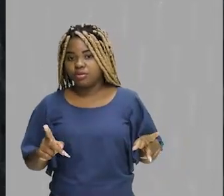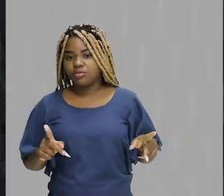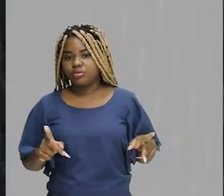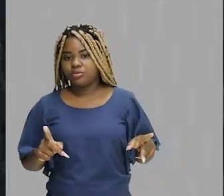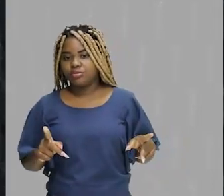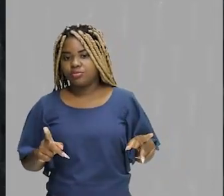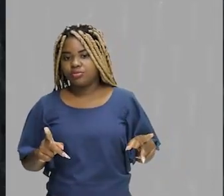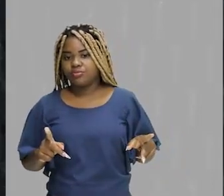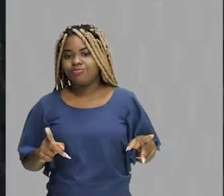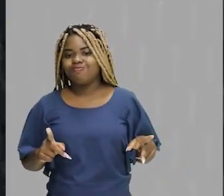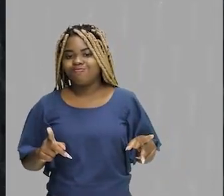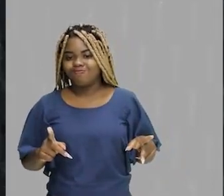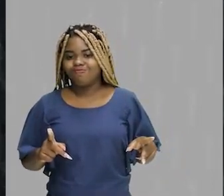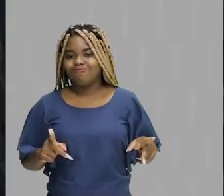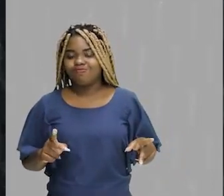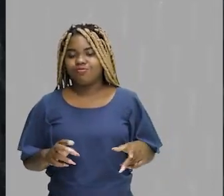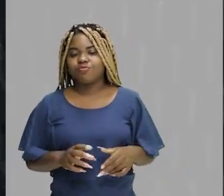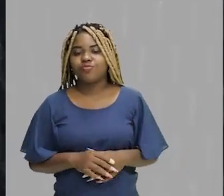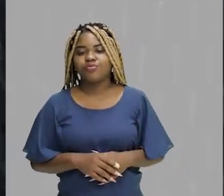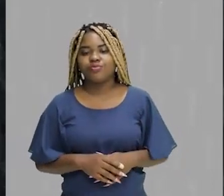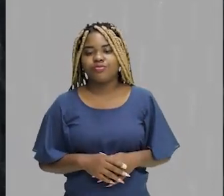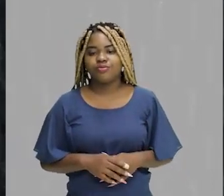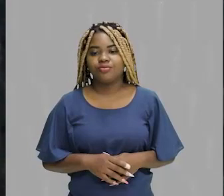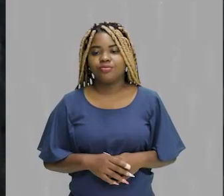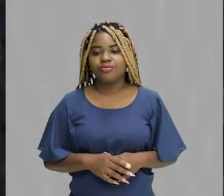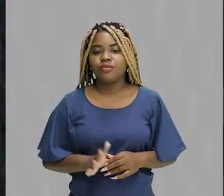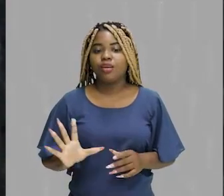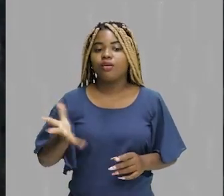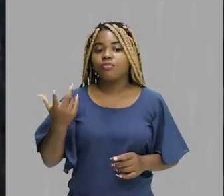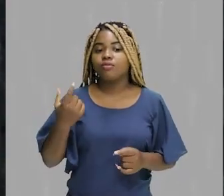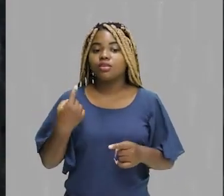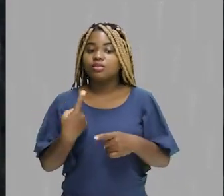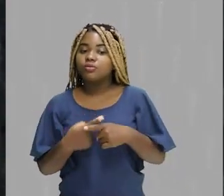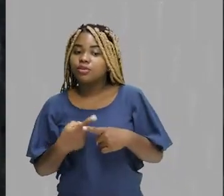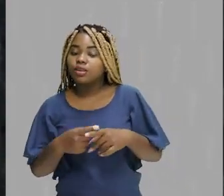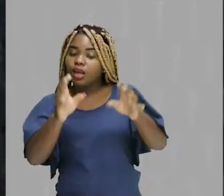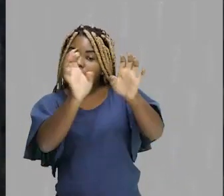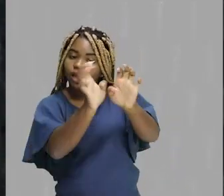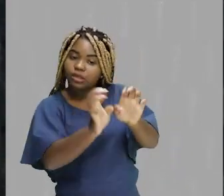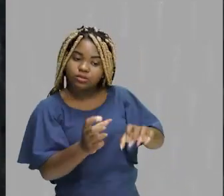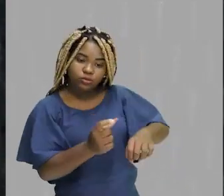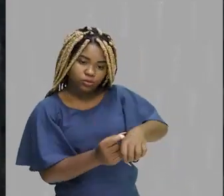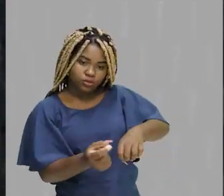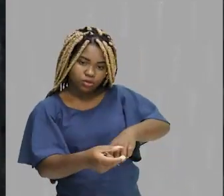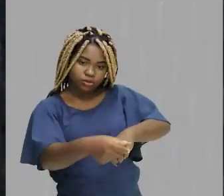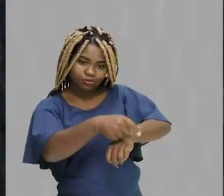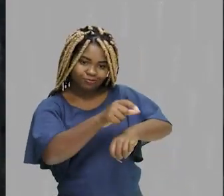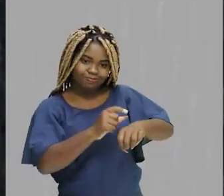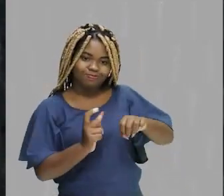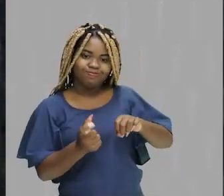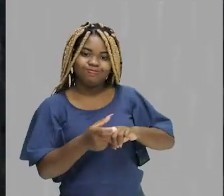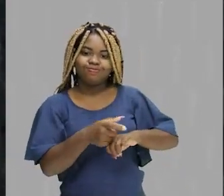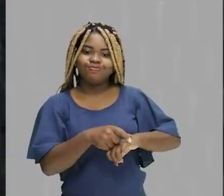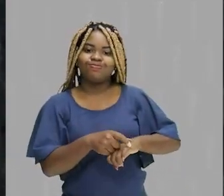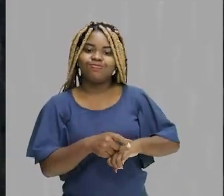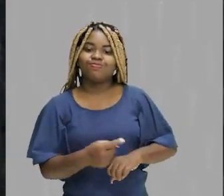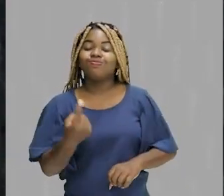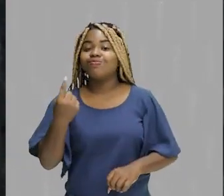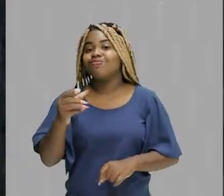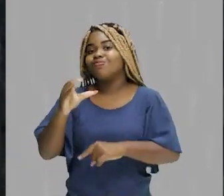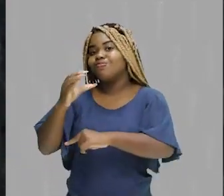de assimetria molecular ocorre quando existir na estrutura da molécula pelo menos